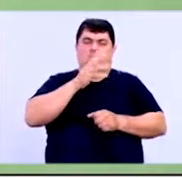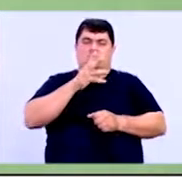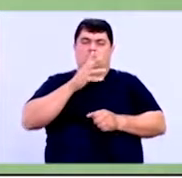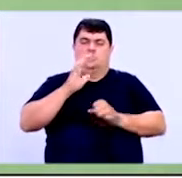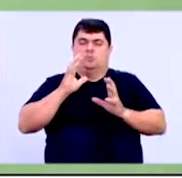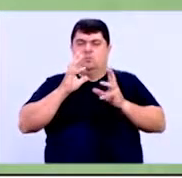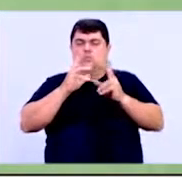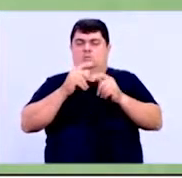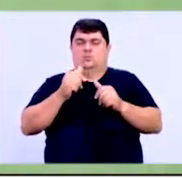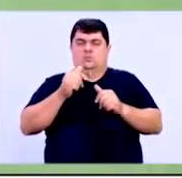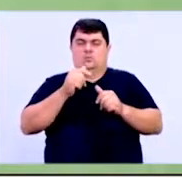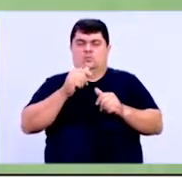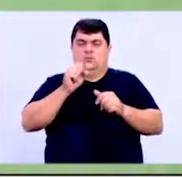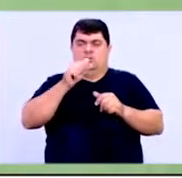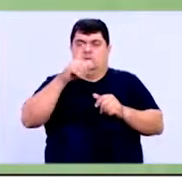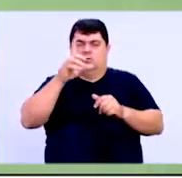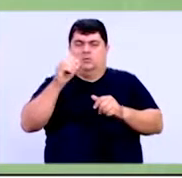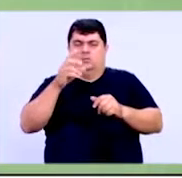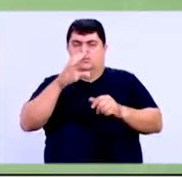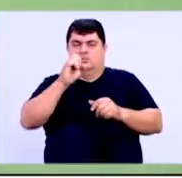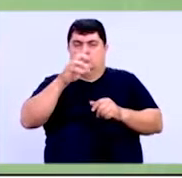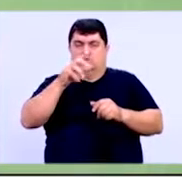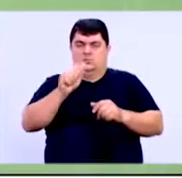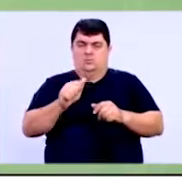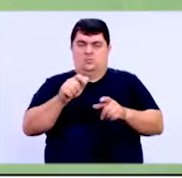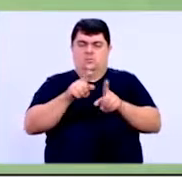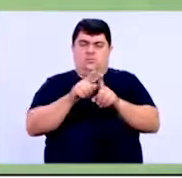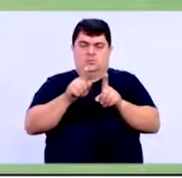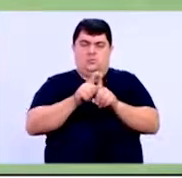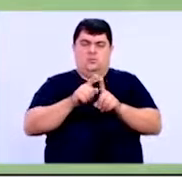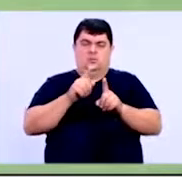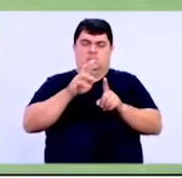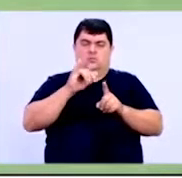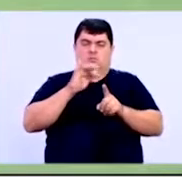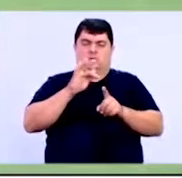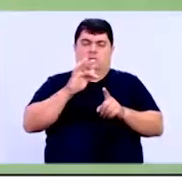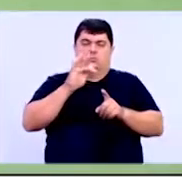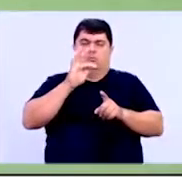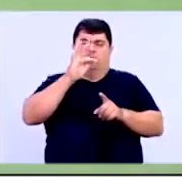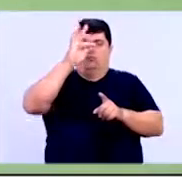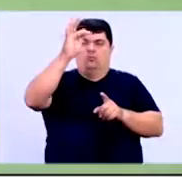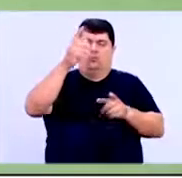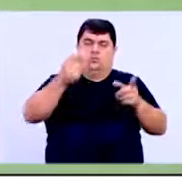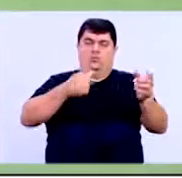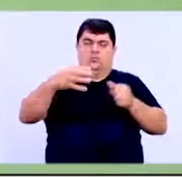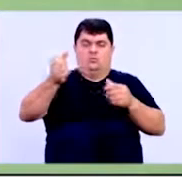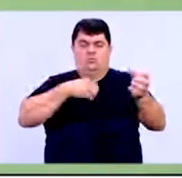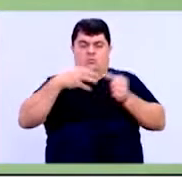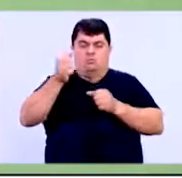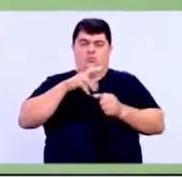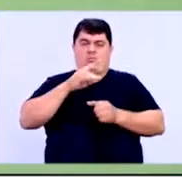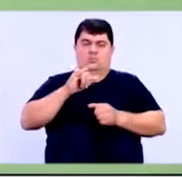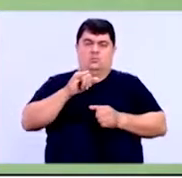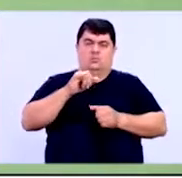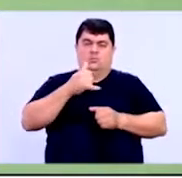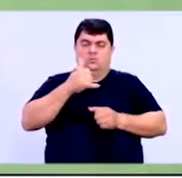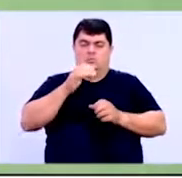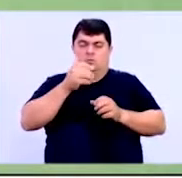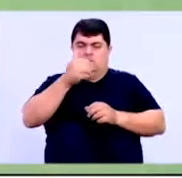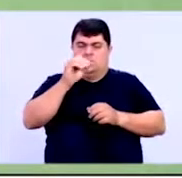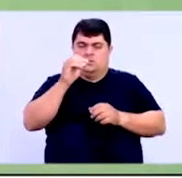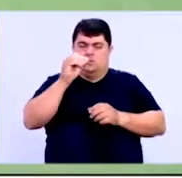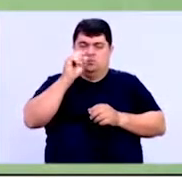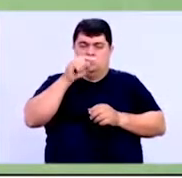entradas disponíveis, que é o saldo de caixa, mais as entradas futuras ou de alguns juros que entrou, temos